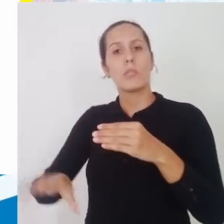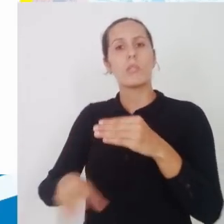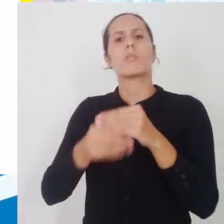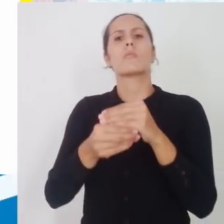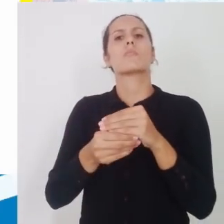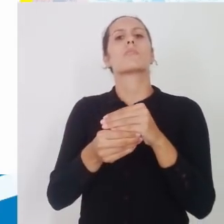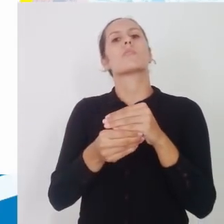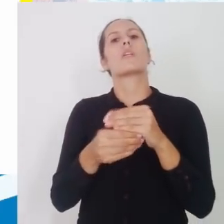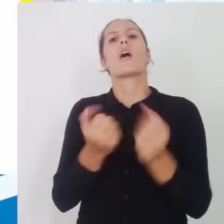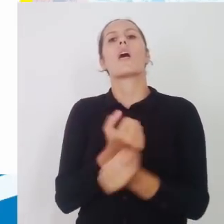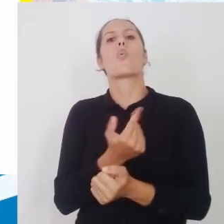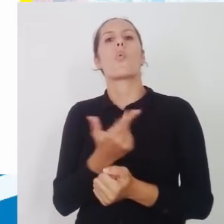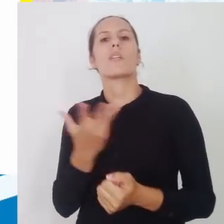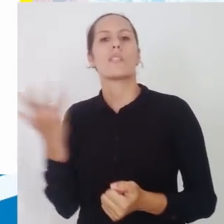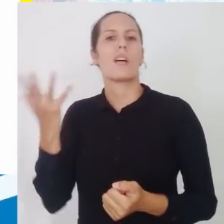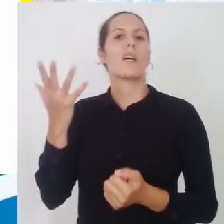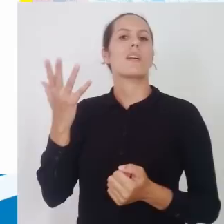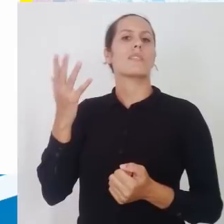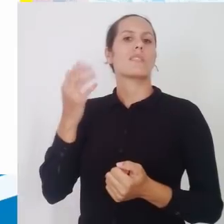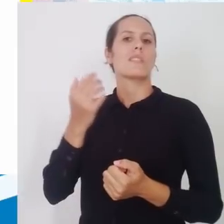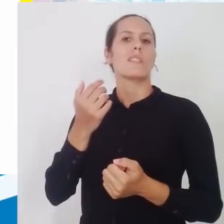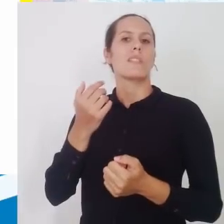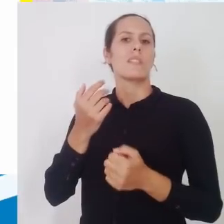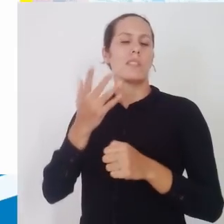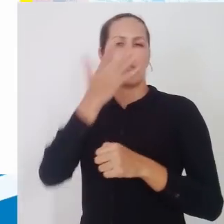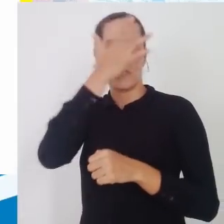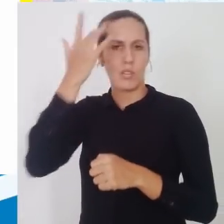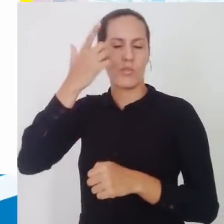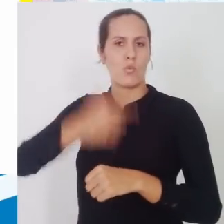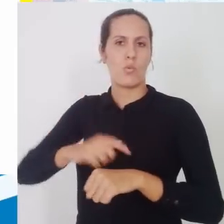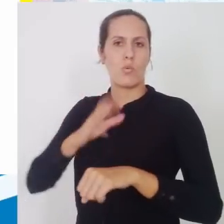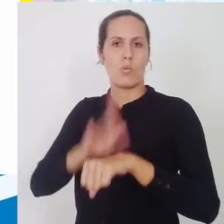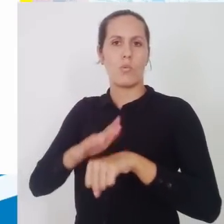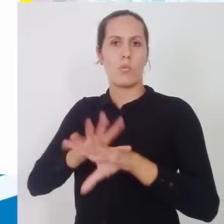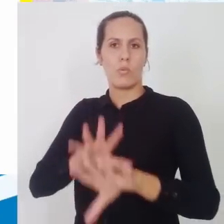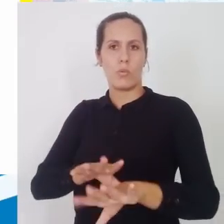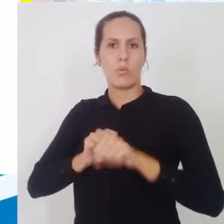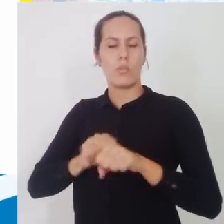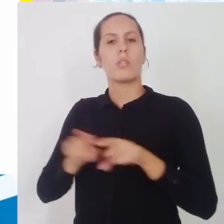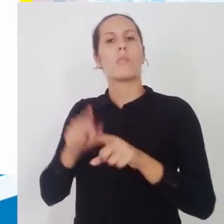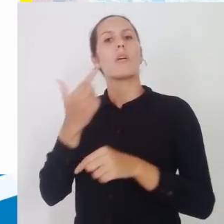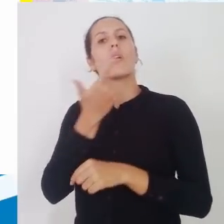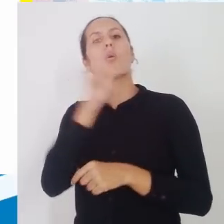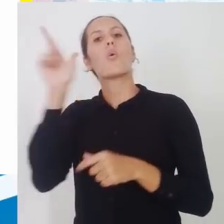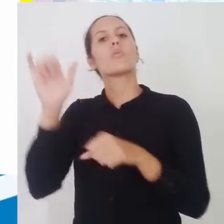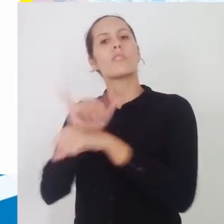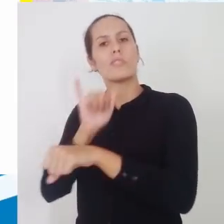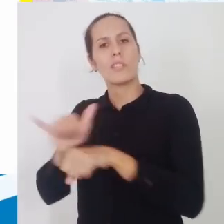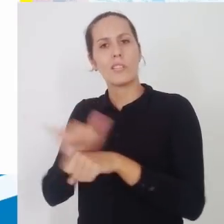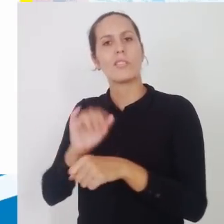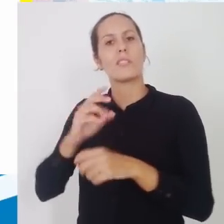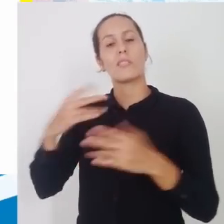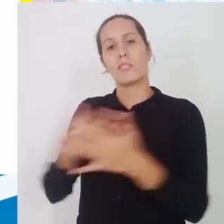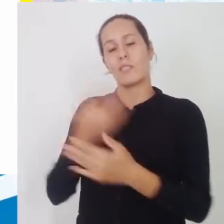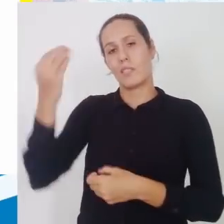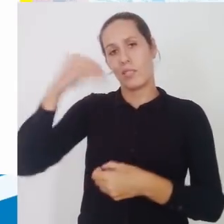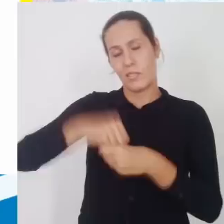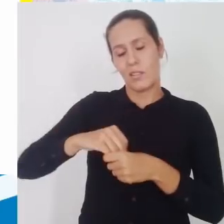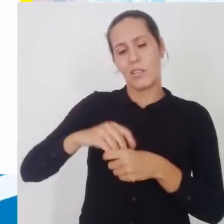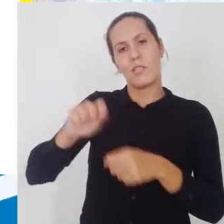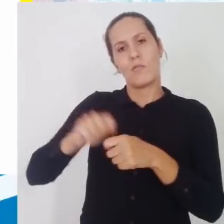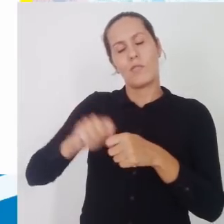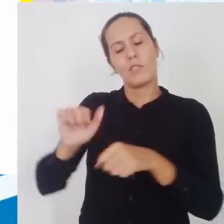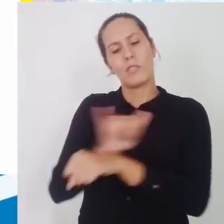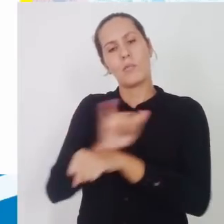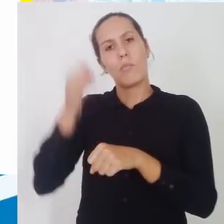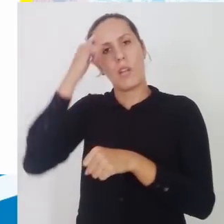forma clara os fatos, nós teremos muito mais espaço para informações explícitas nesse caso. E agora a gente vai partir